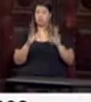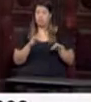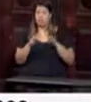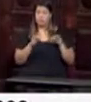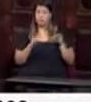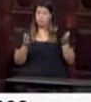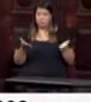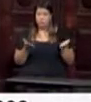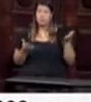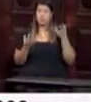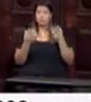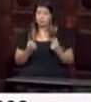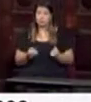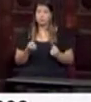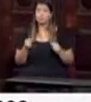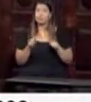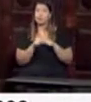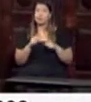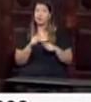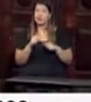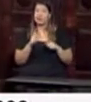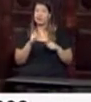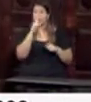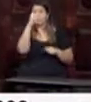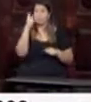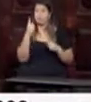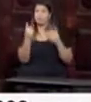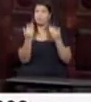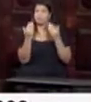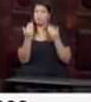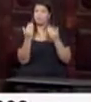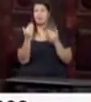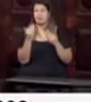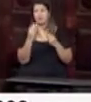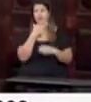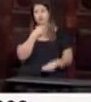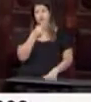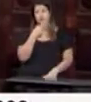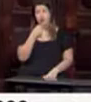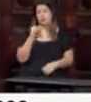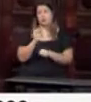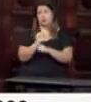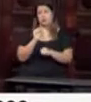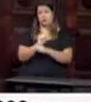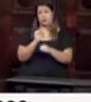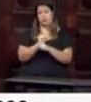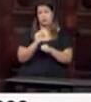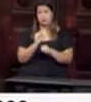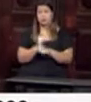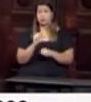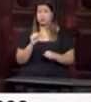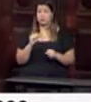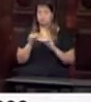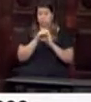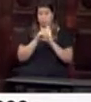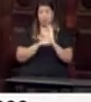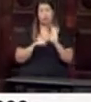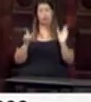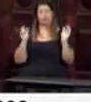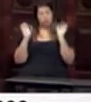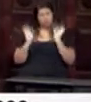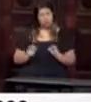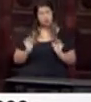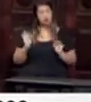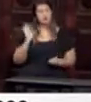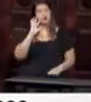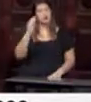é não criar a falsa impressão de que essa aprovação de antecipação de receitas irá resolver o problema